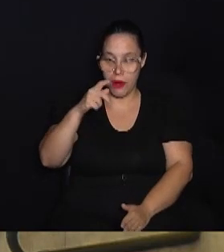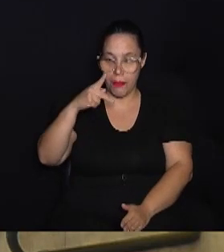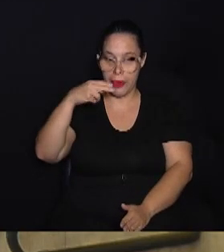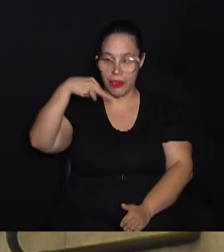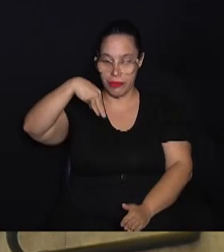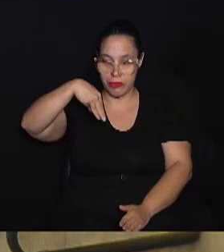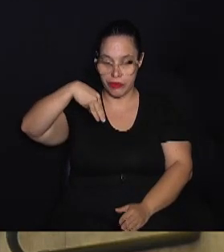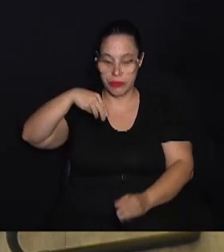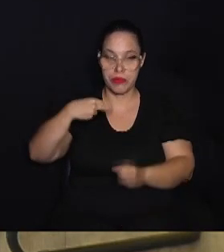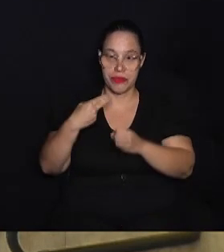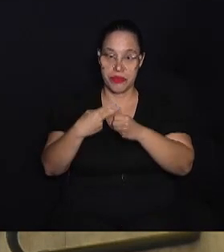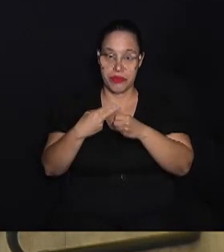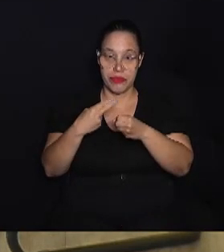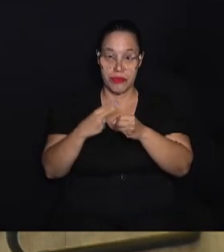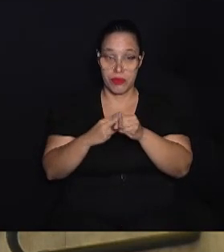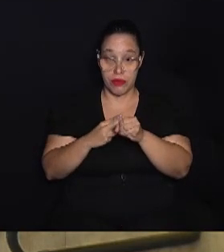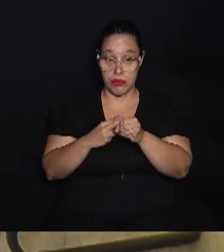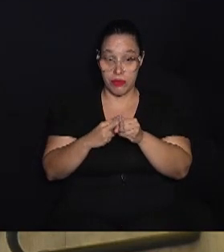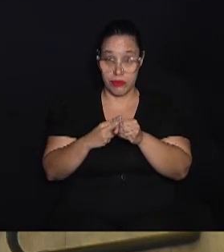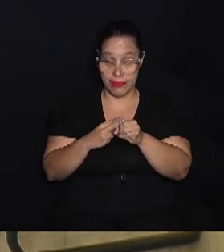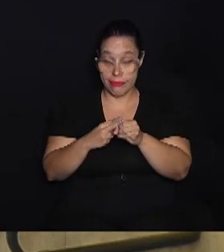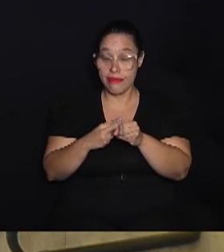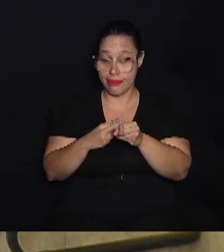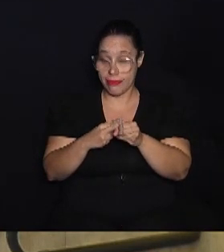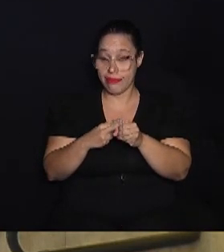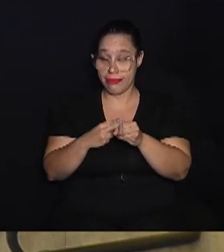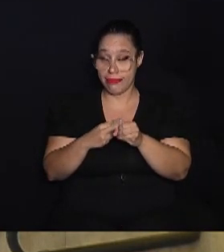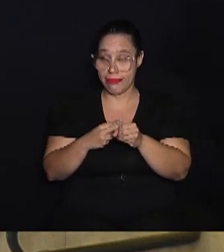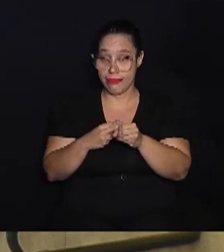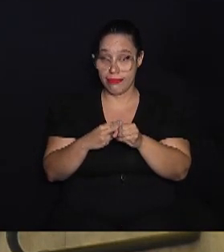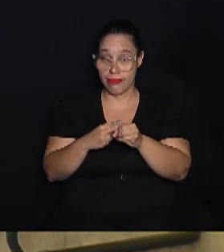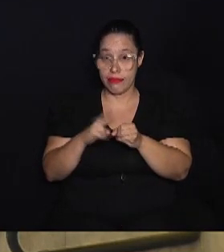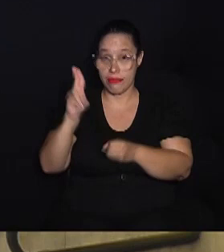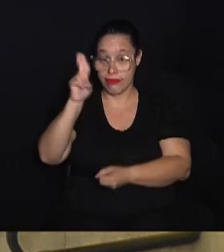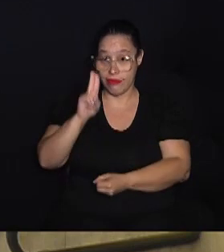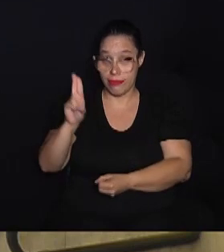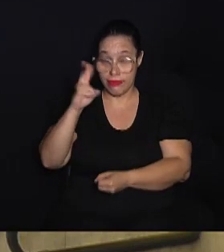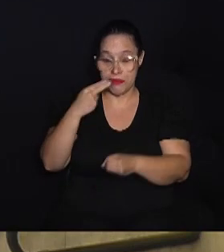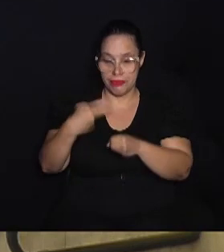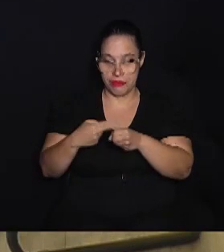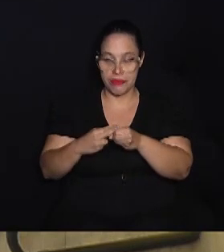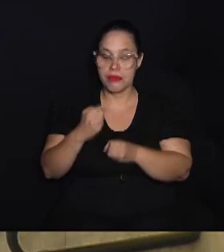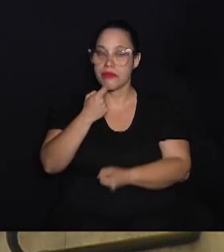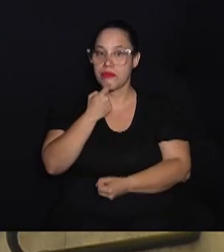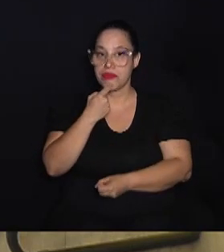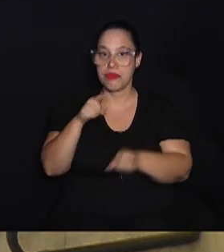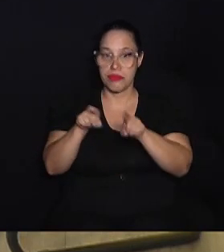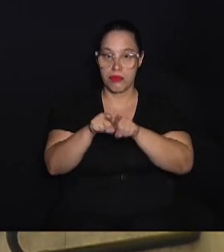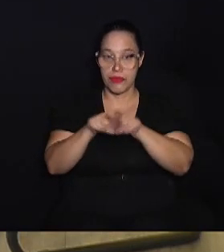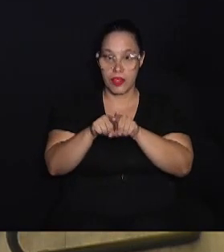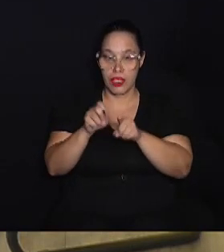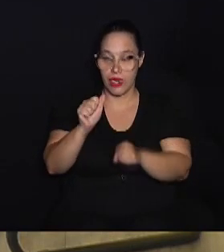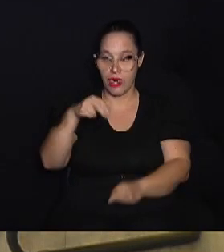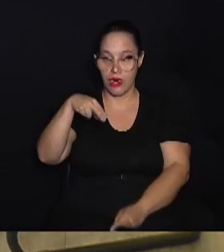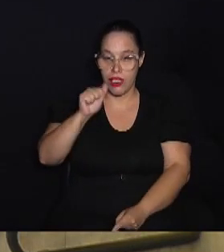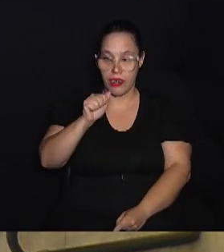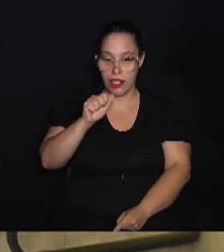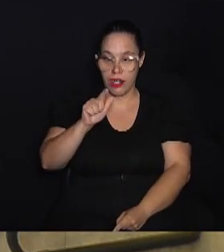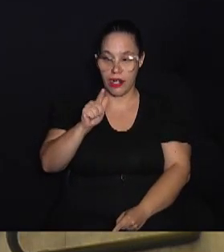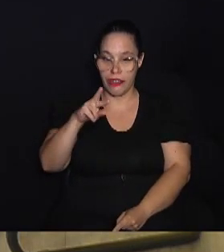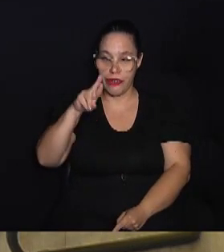de Estudos e Pesquisas Ambientais da Unicamp, a Universidade Estadual de Campinas, também da Ana Ávila,